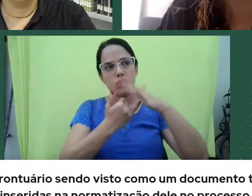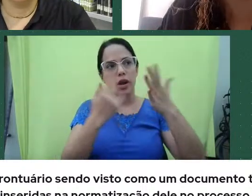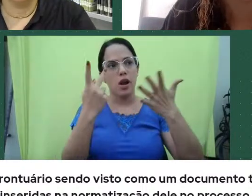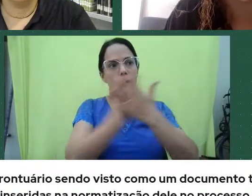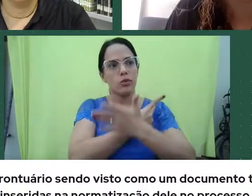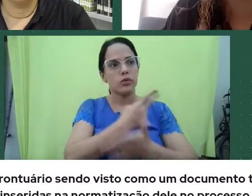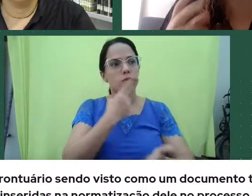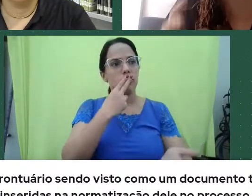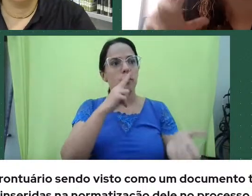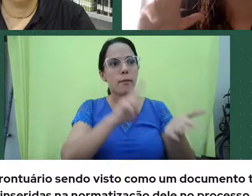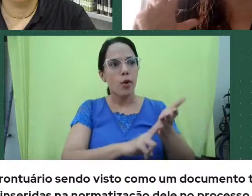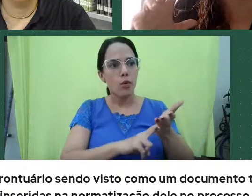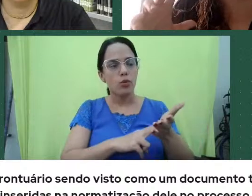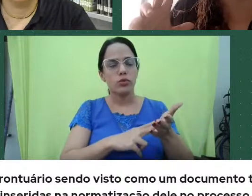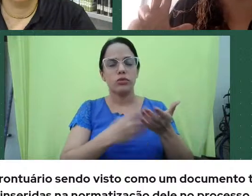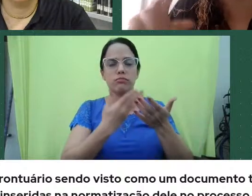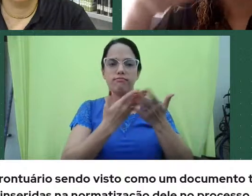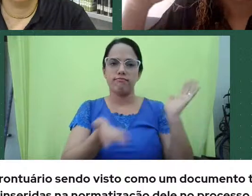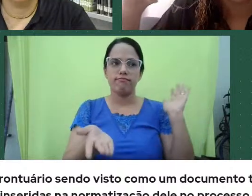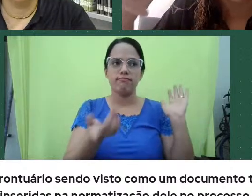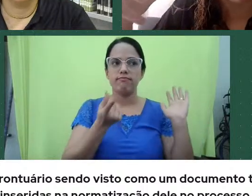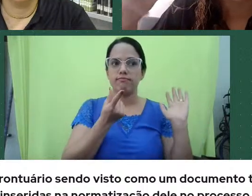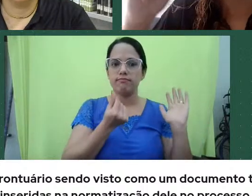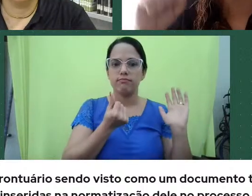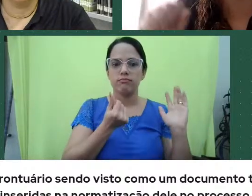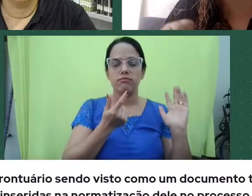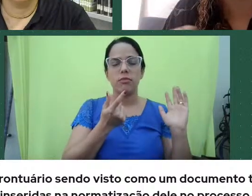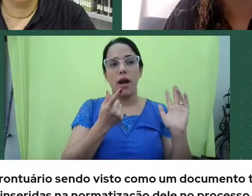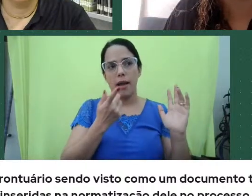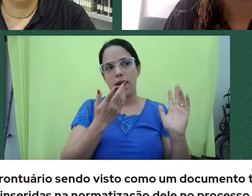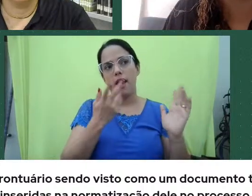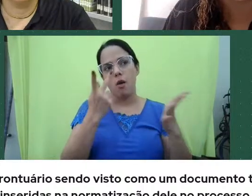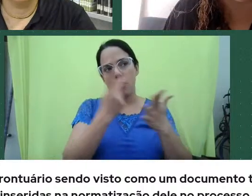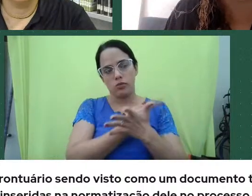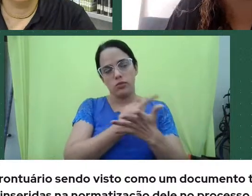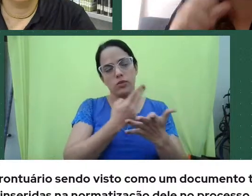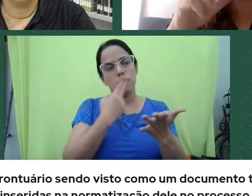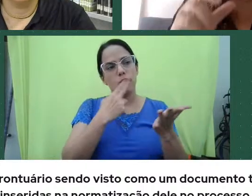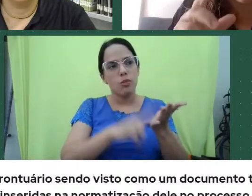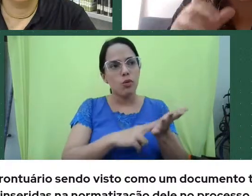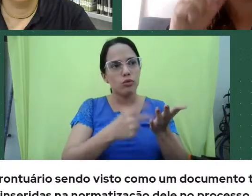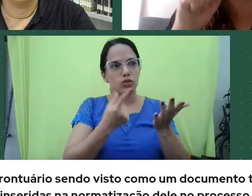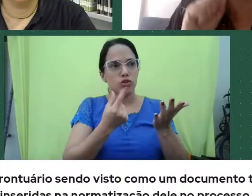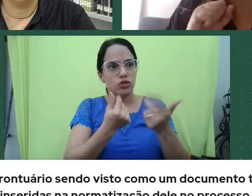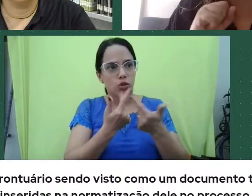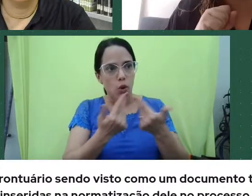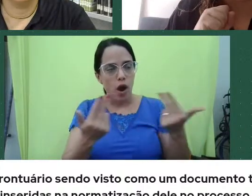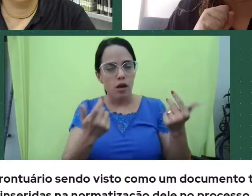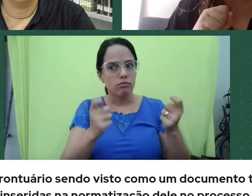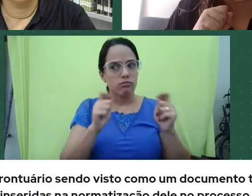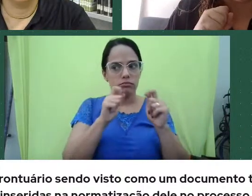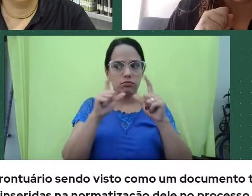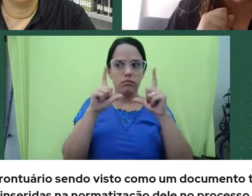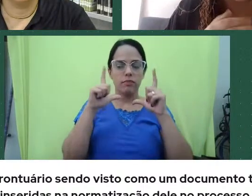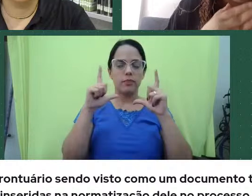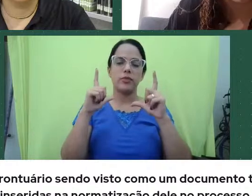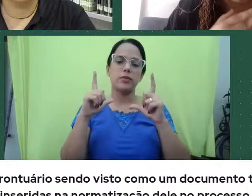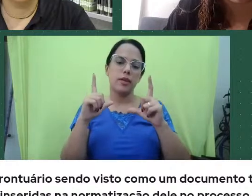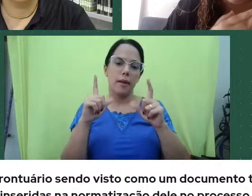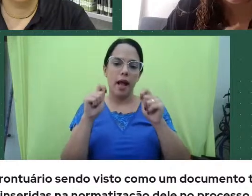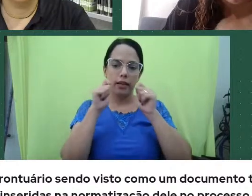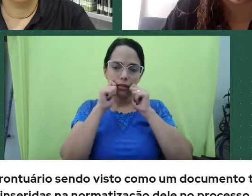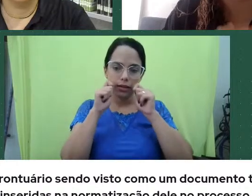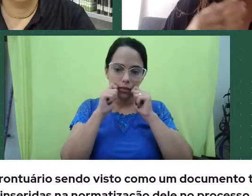perder dinheiro. Então, quando dói no bolso, aí se acende uma luz. E aí uma outra coisa também,